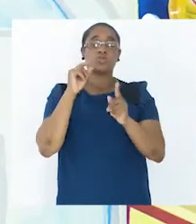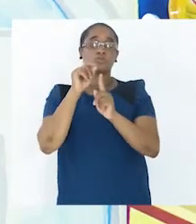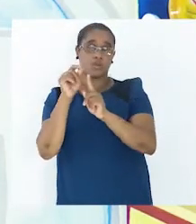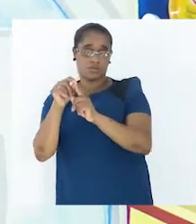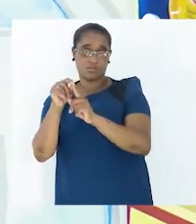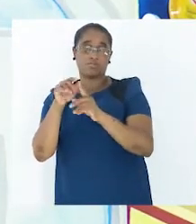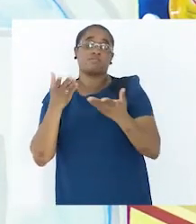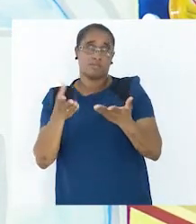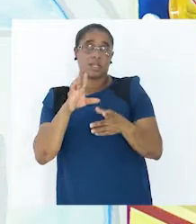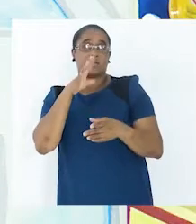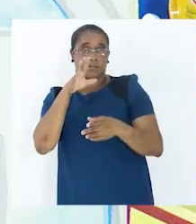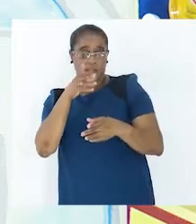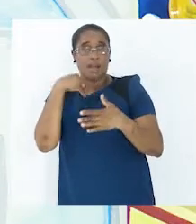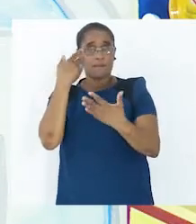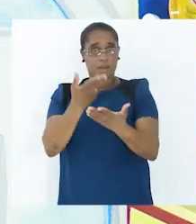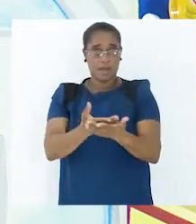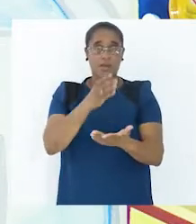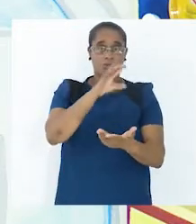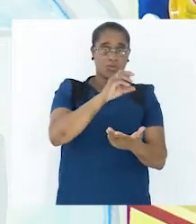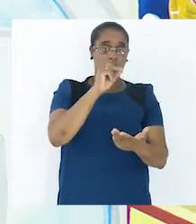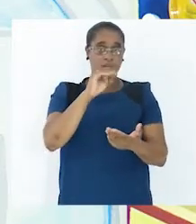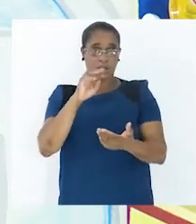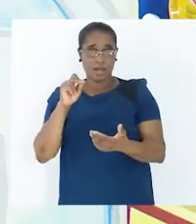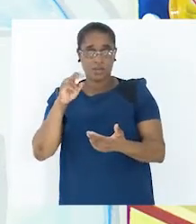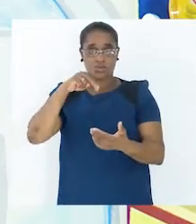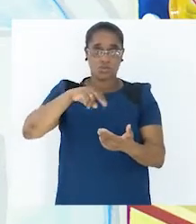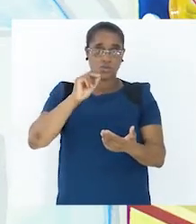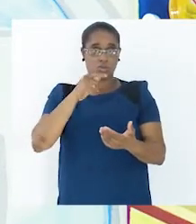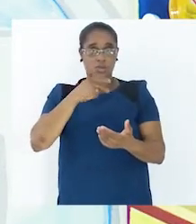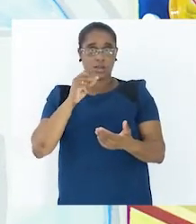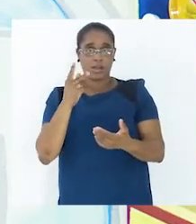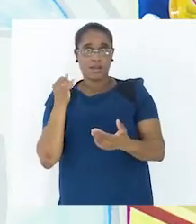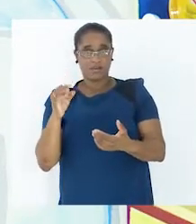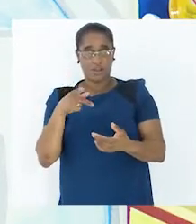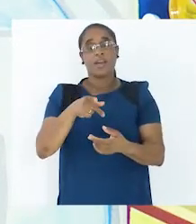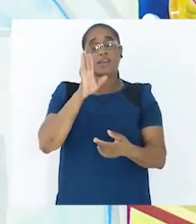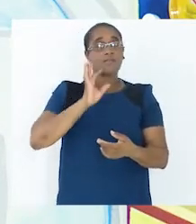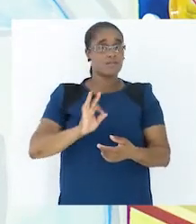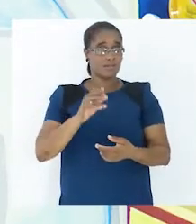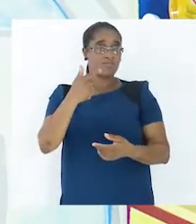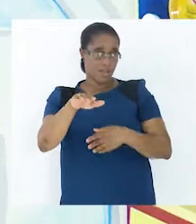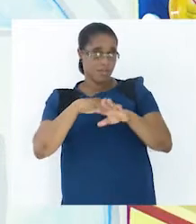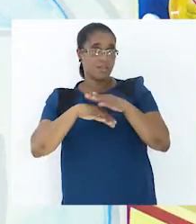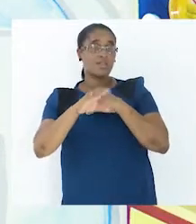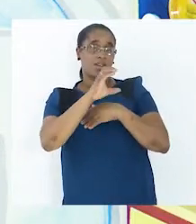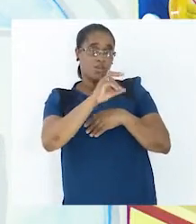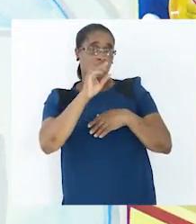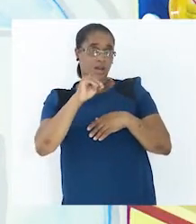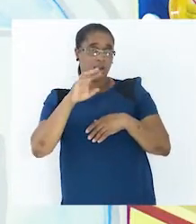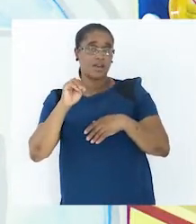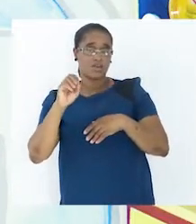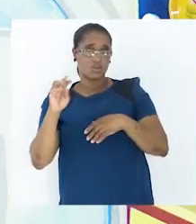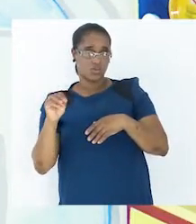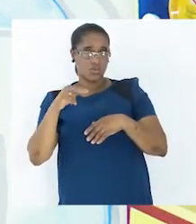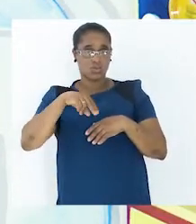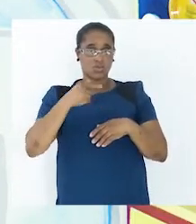dizer que é preciso aplicar os casos notáveis. Aí sim, tem que aplicar os casos notáveis. Mas caso não haja esta orientação, o aluno